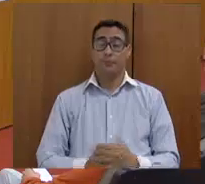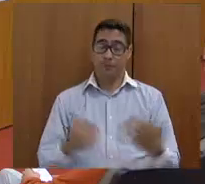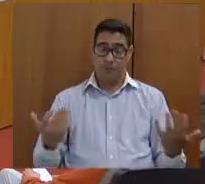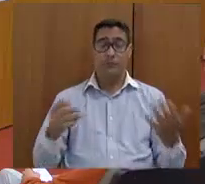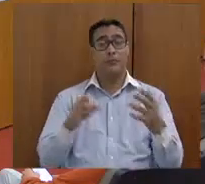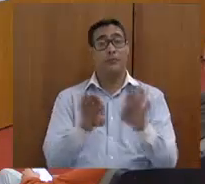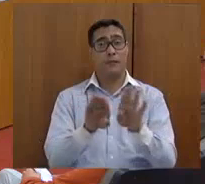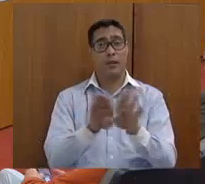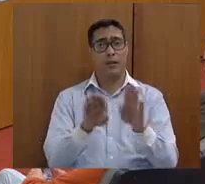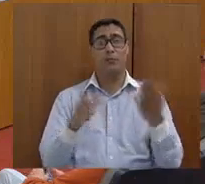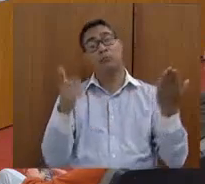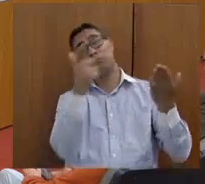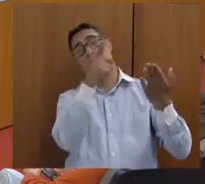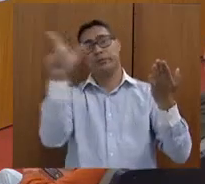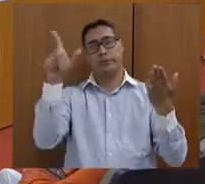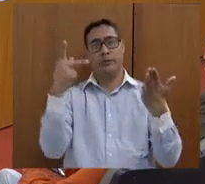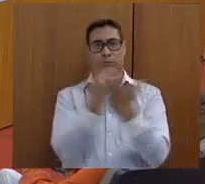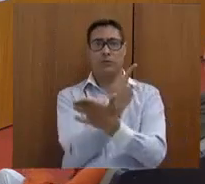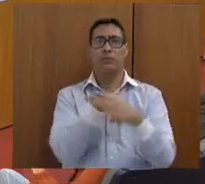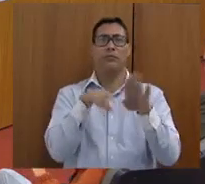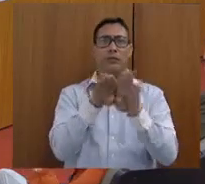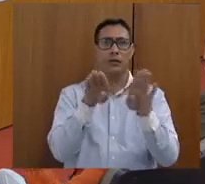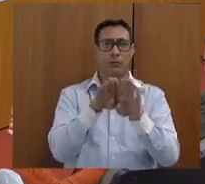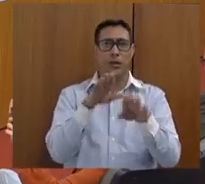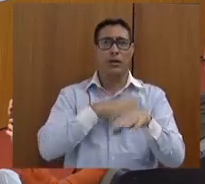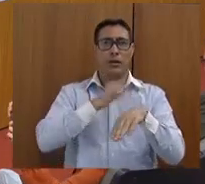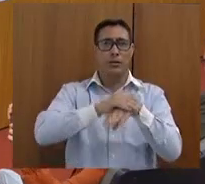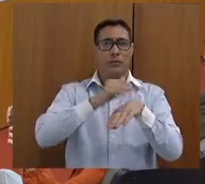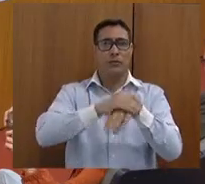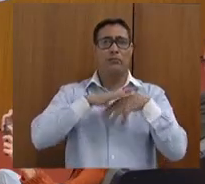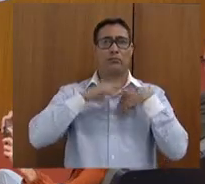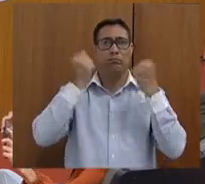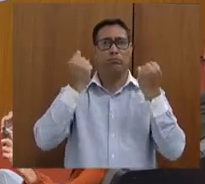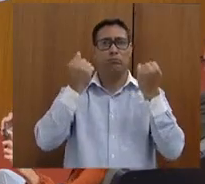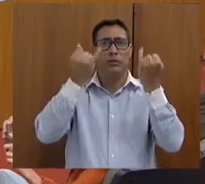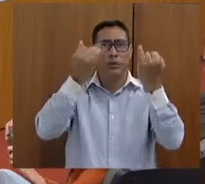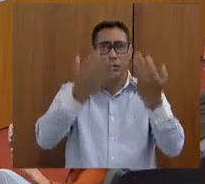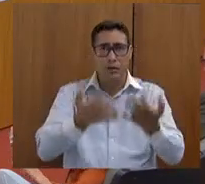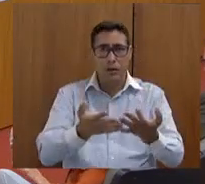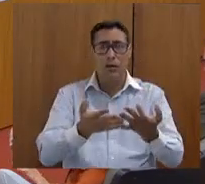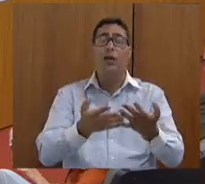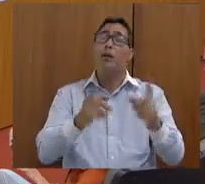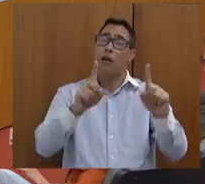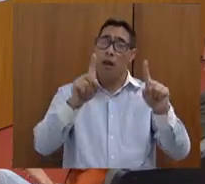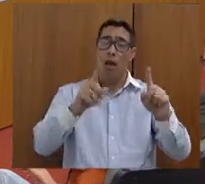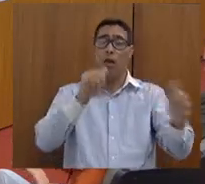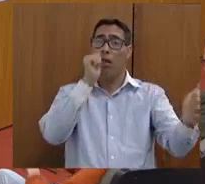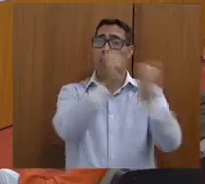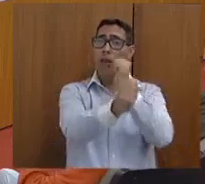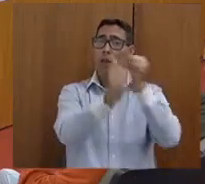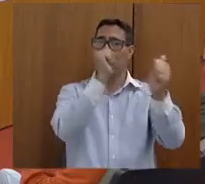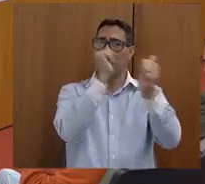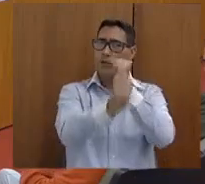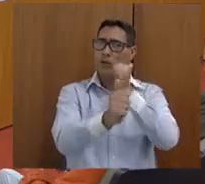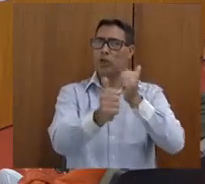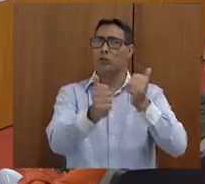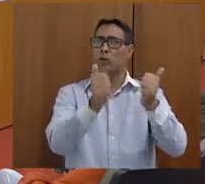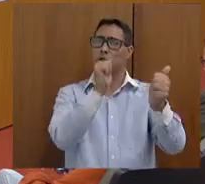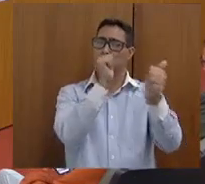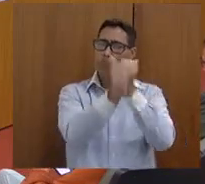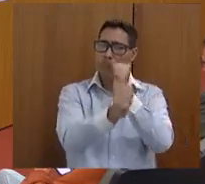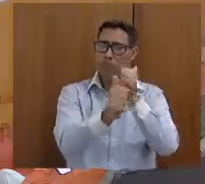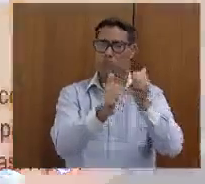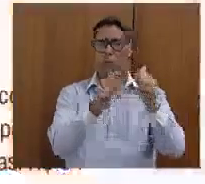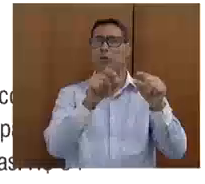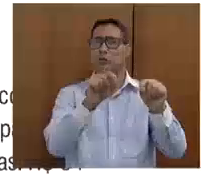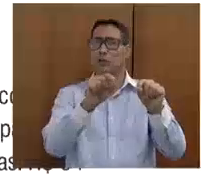também uma outra ação que continuamos fomentando é o esporte que o esporte é uma grande ferramenta para